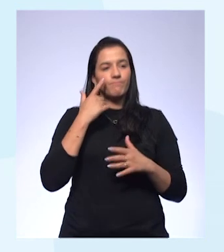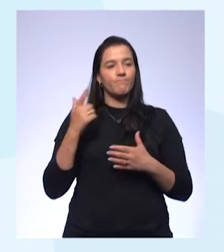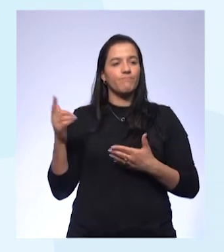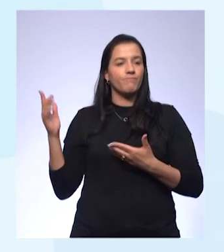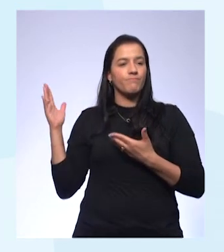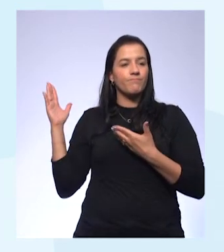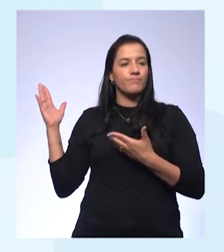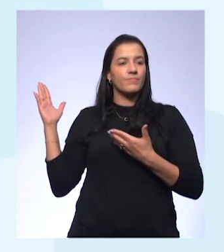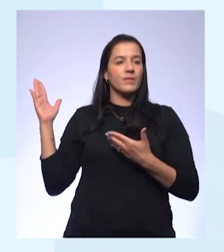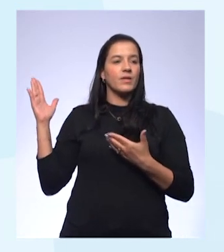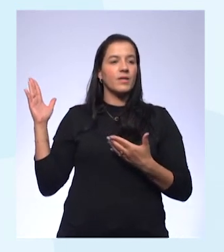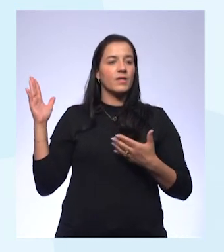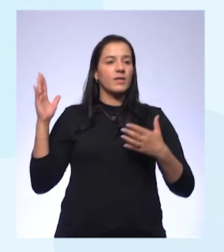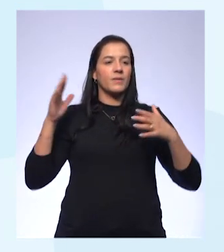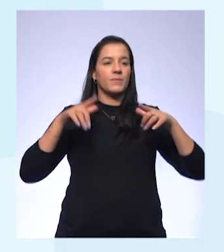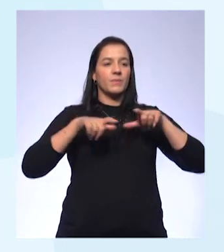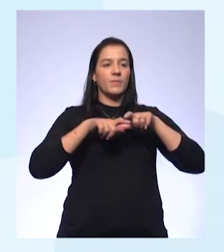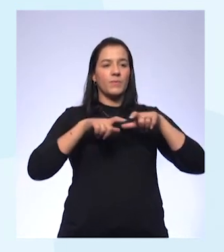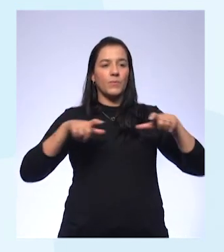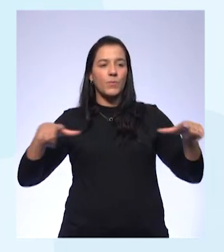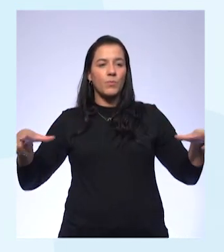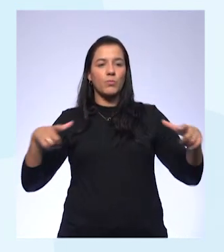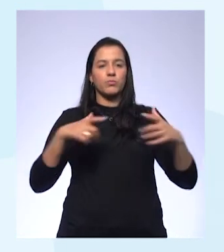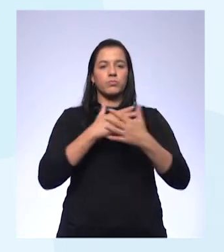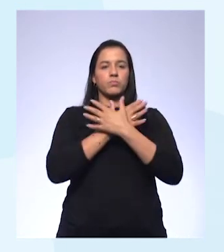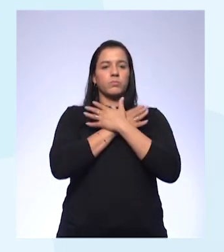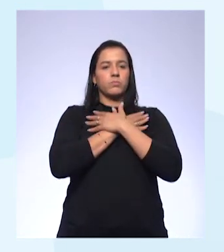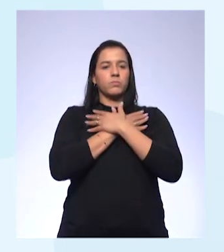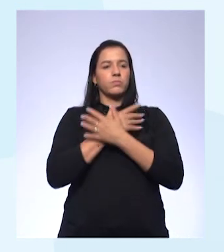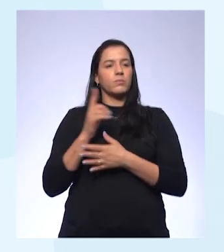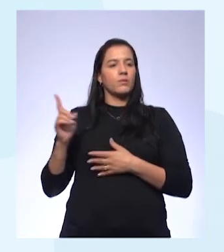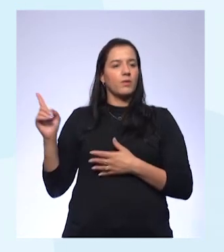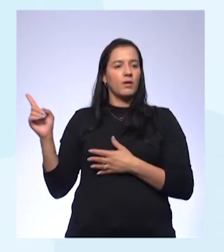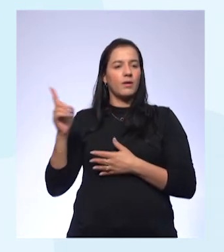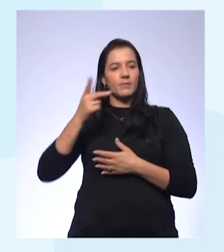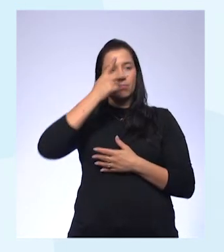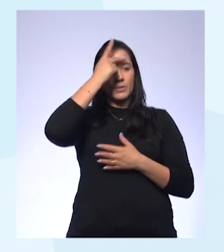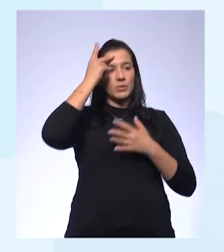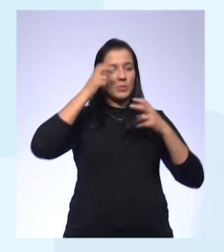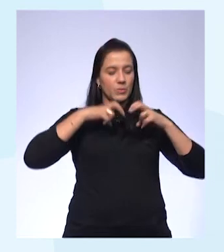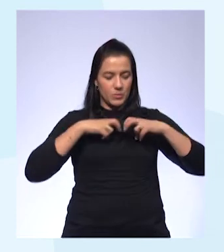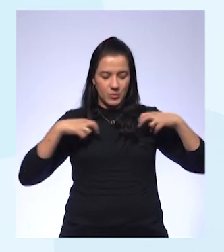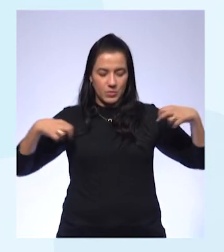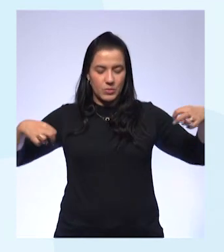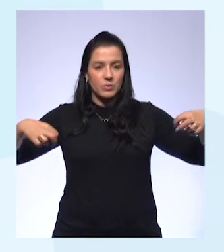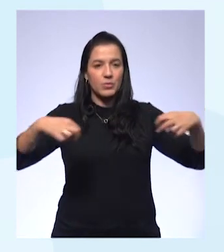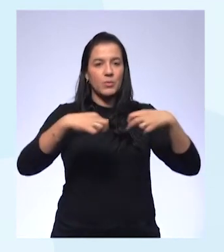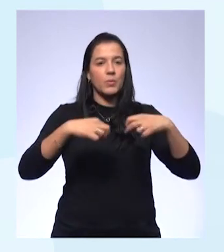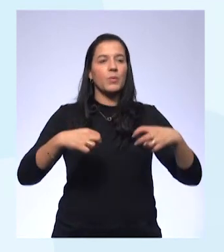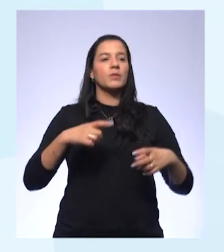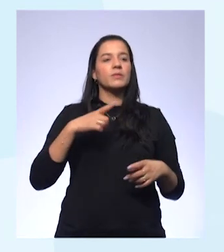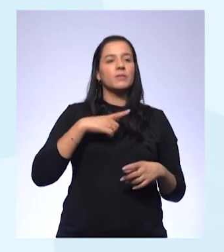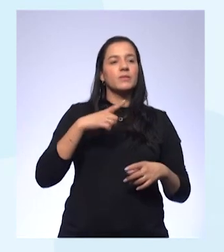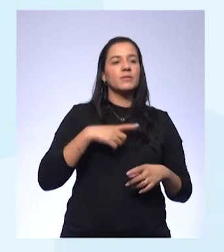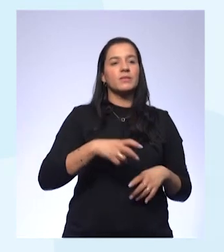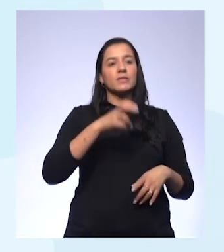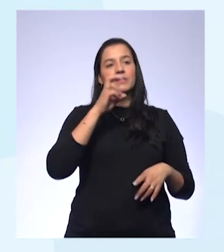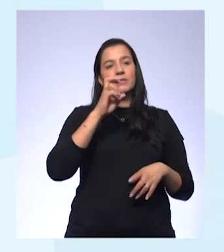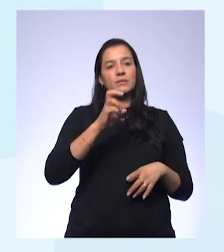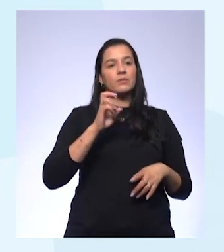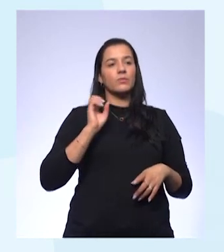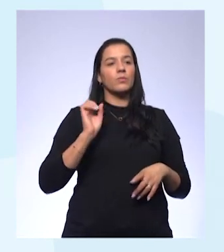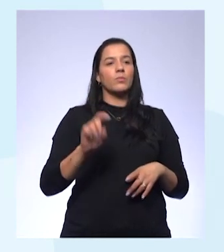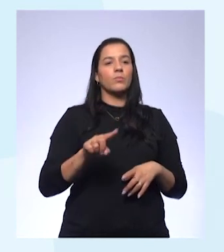de Edson Luiz com muitos estudantes em volta, e pelo Rio de Janeiro cerca de 100 mil pessoas saíram protestando contra